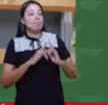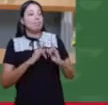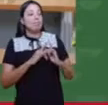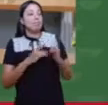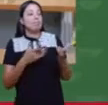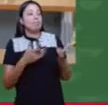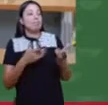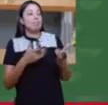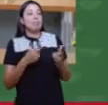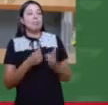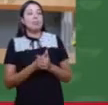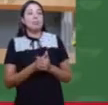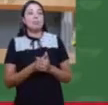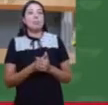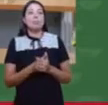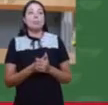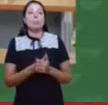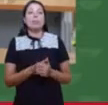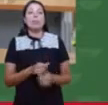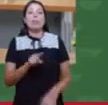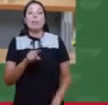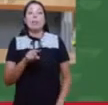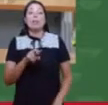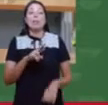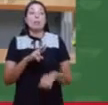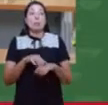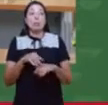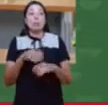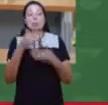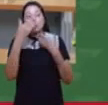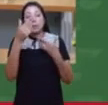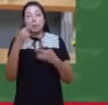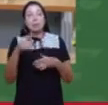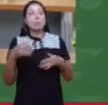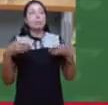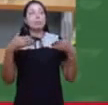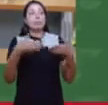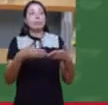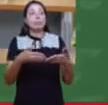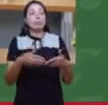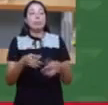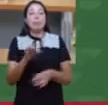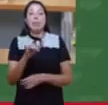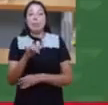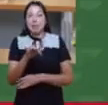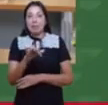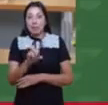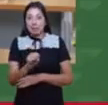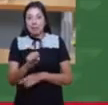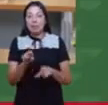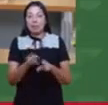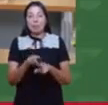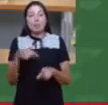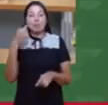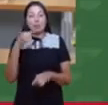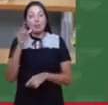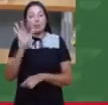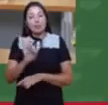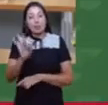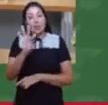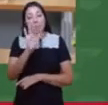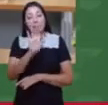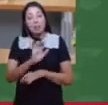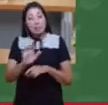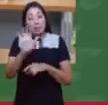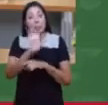professor, salve camaradas, professor Gadini lá de Ronda Alta, obrigado Gadini pela participação. Tarcísio Zimmermann foi deputado federal, foi deputado